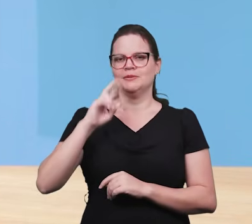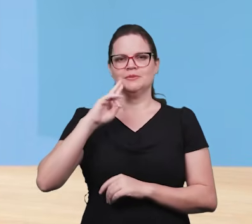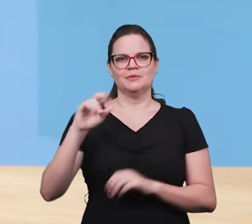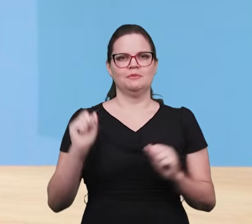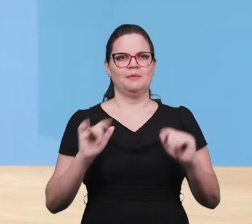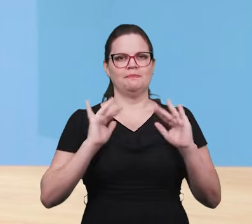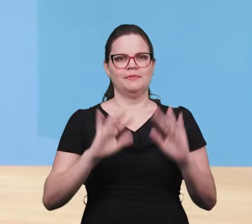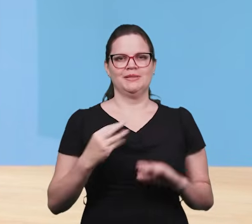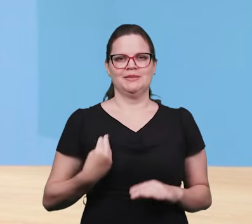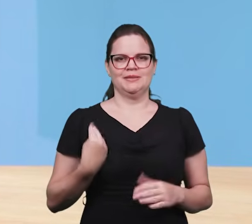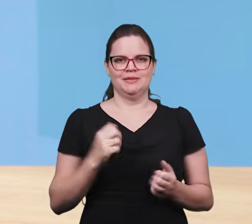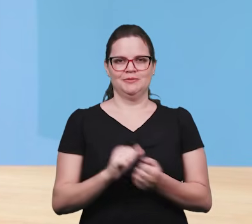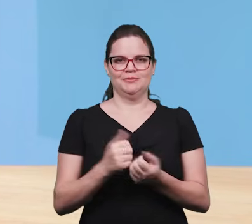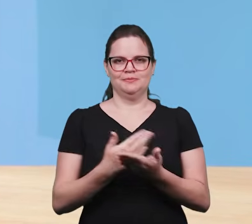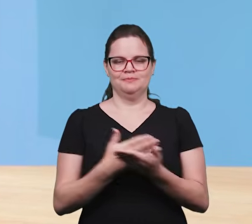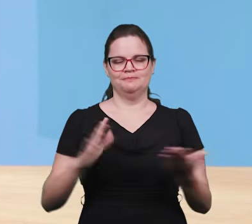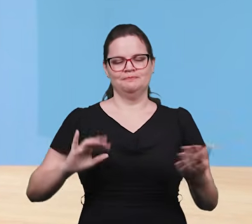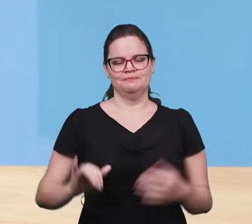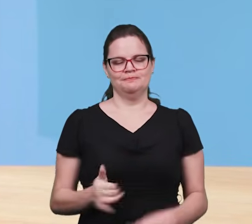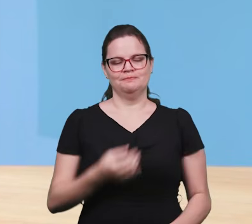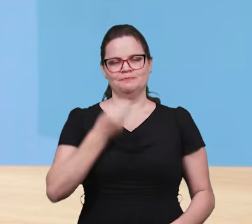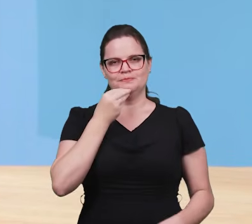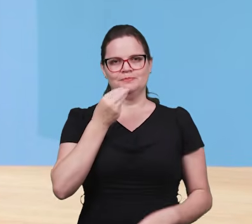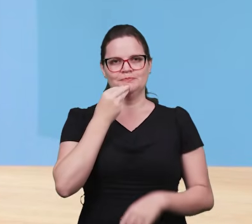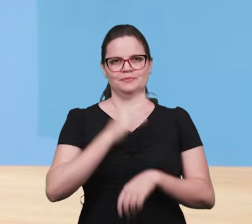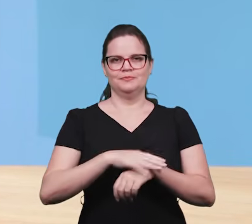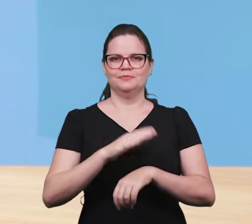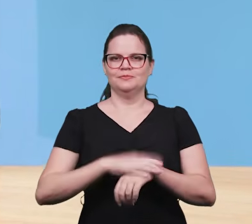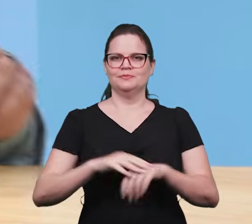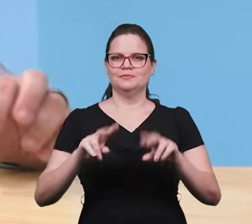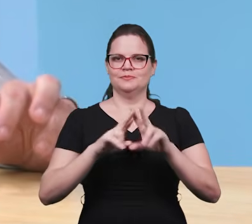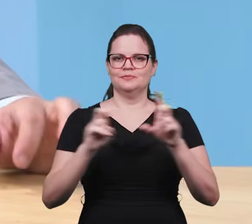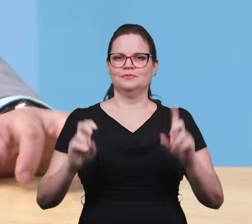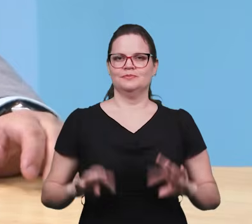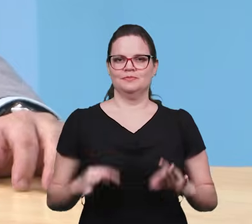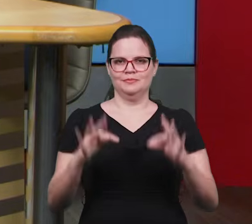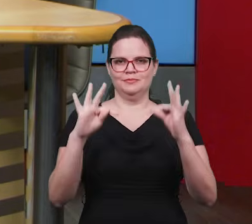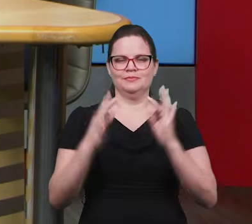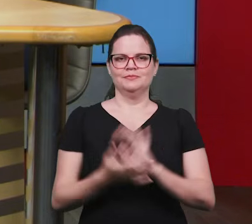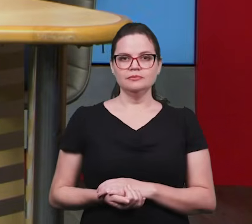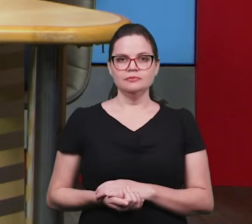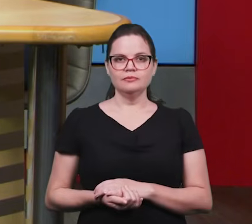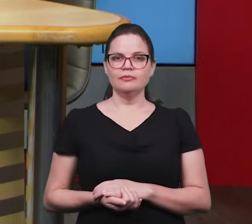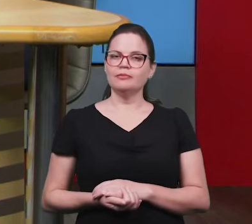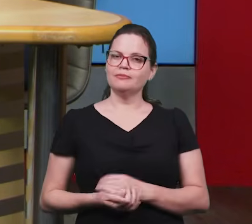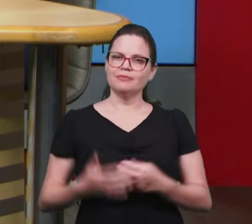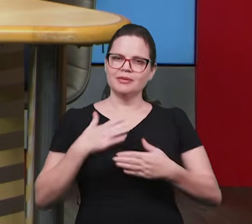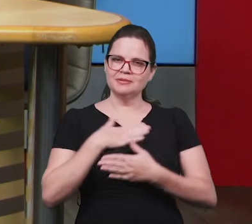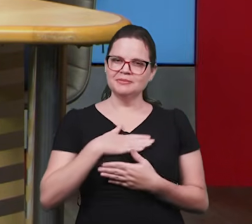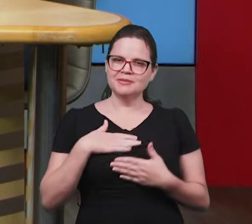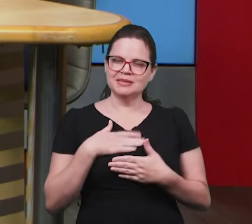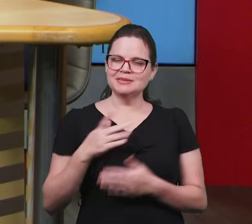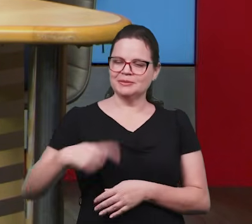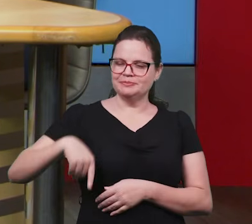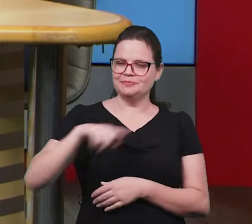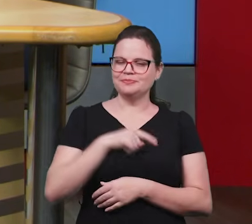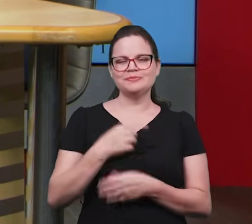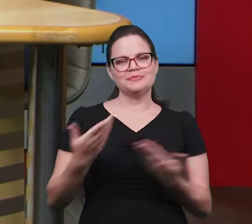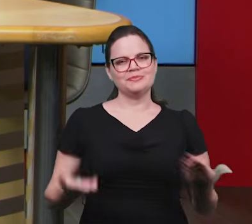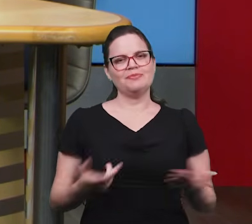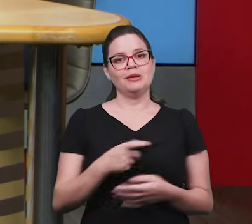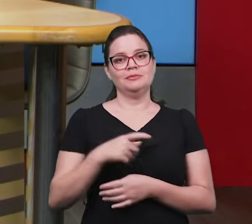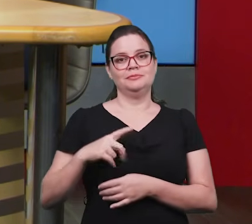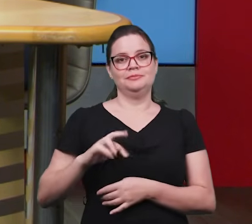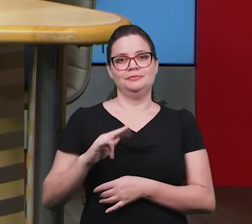com os irmãos. Uma oportunidade de falar desse momento da tecnologia que é muito importante. O prazer é todo nosso, doutor Tiago, de ter mais uma